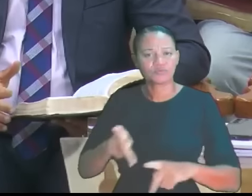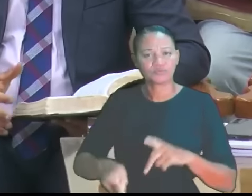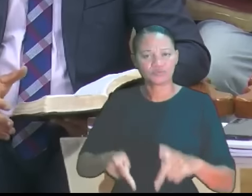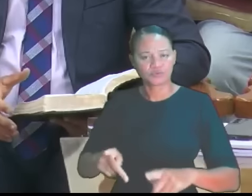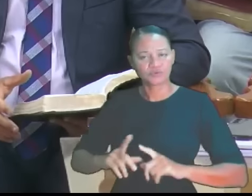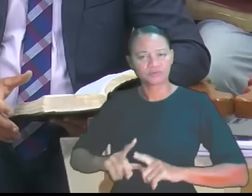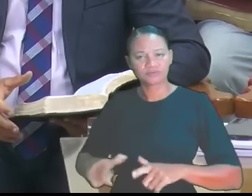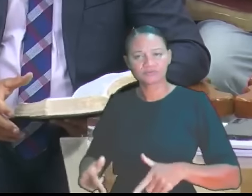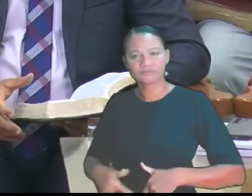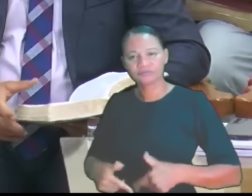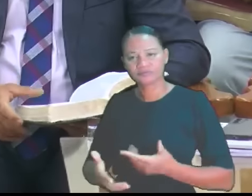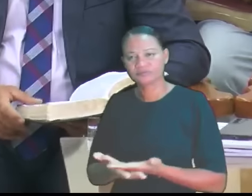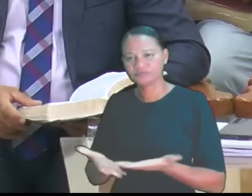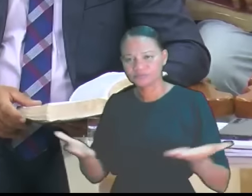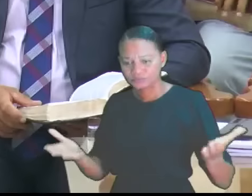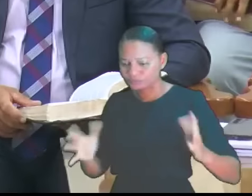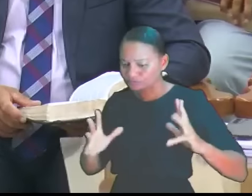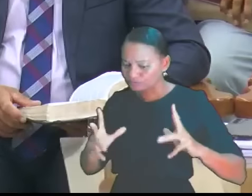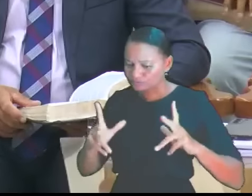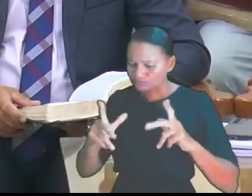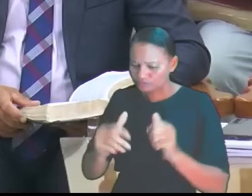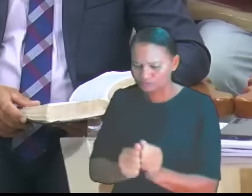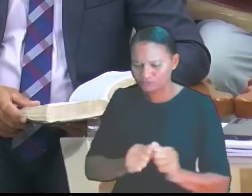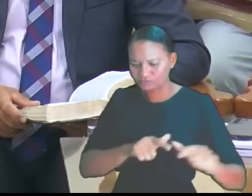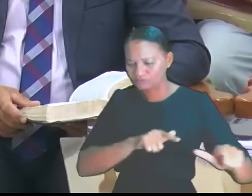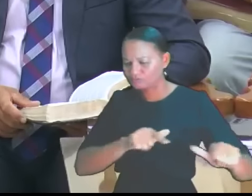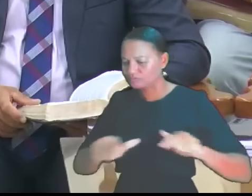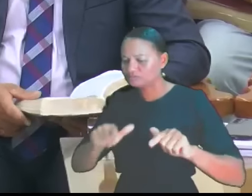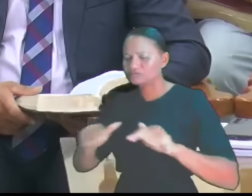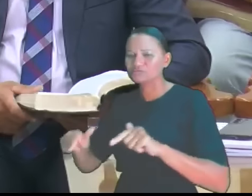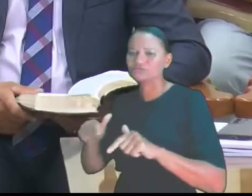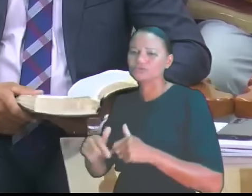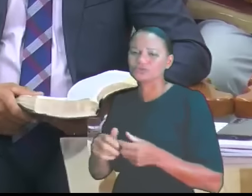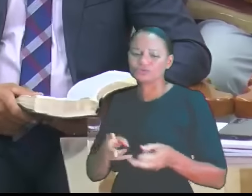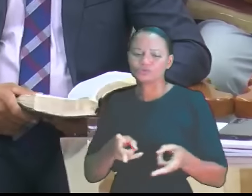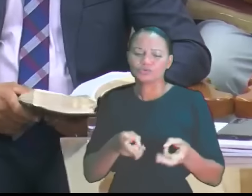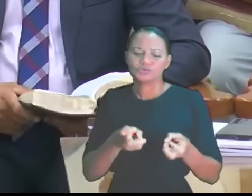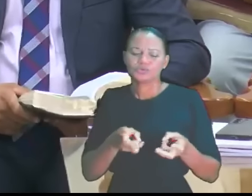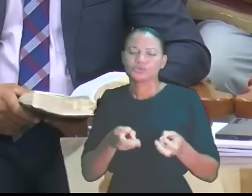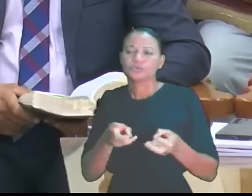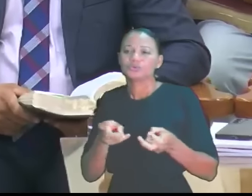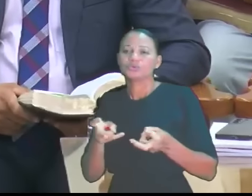Irmão, tudo que eles trabalharam lá, eles sugaram dos egípcios.